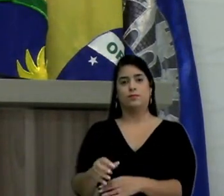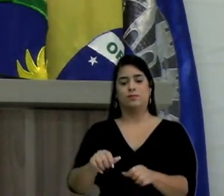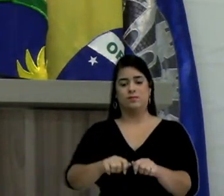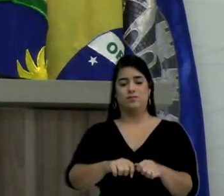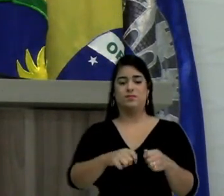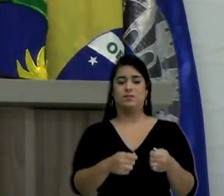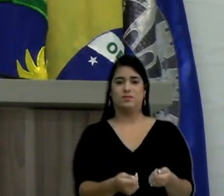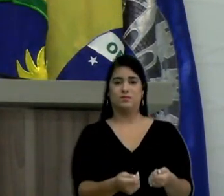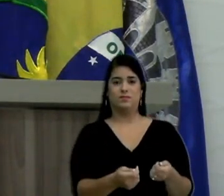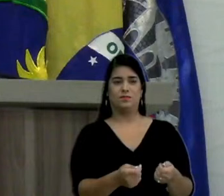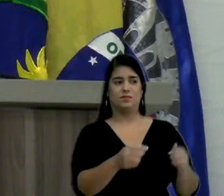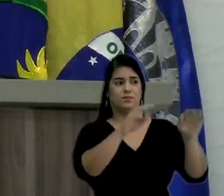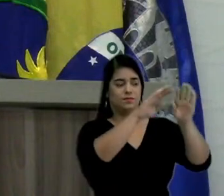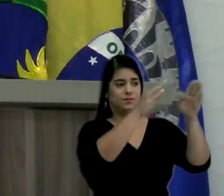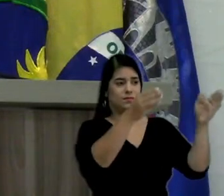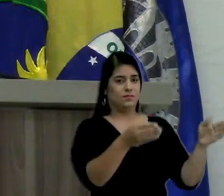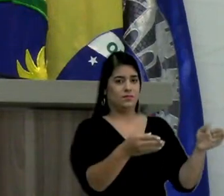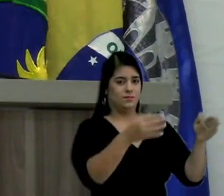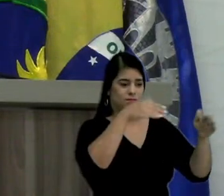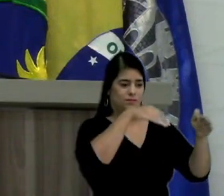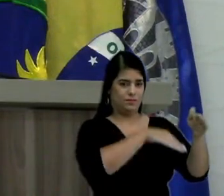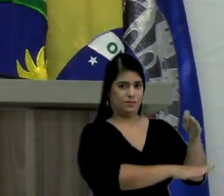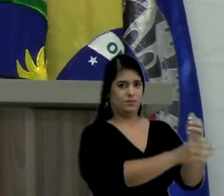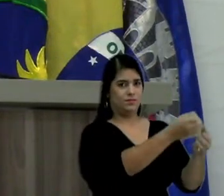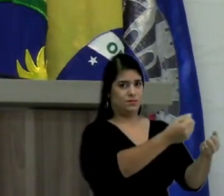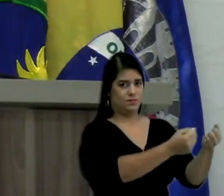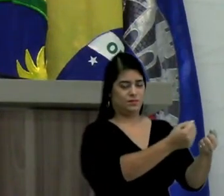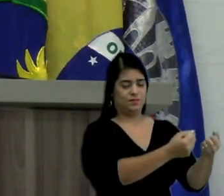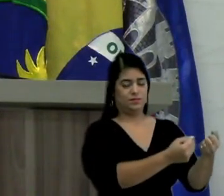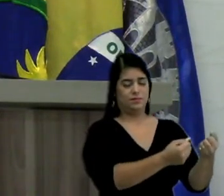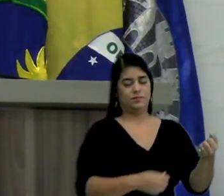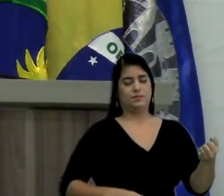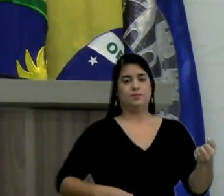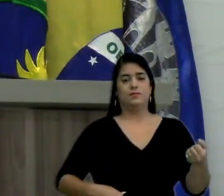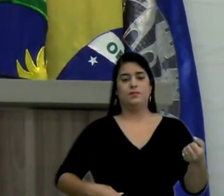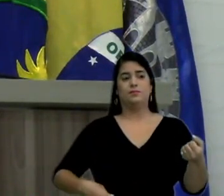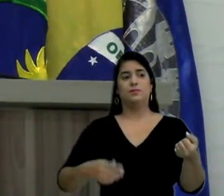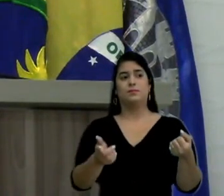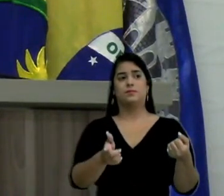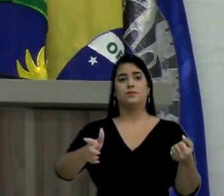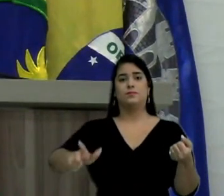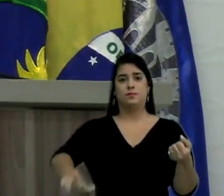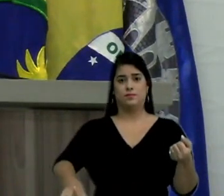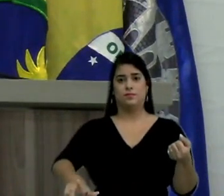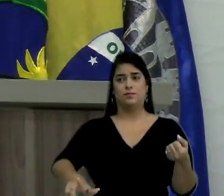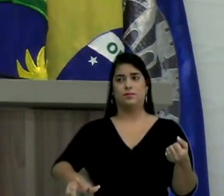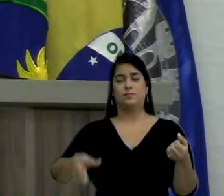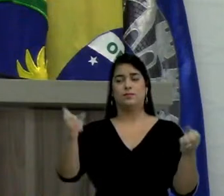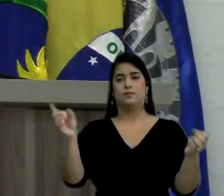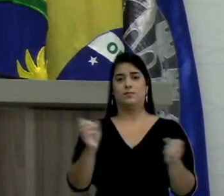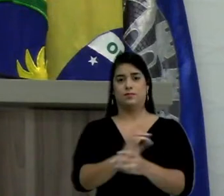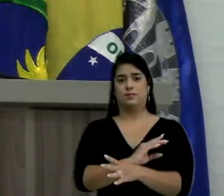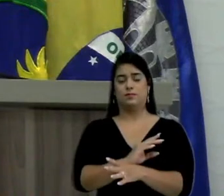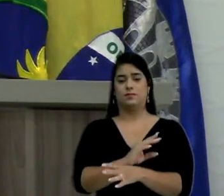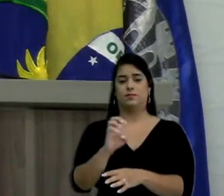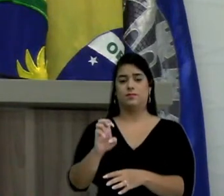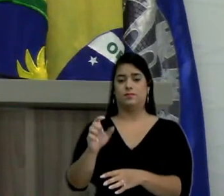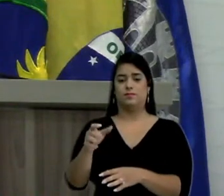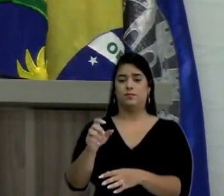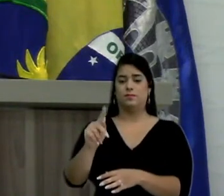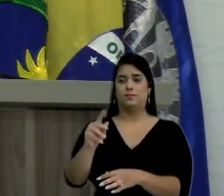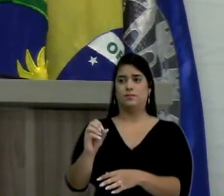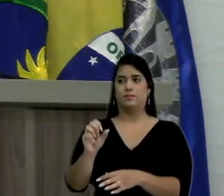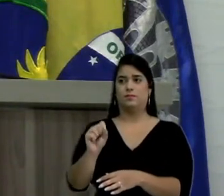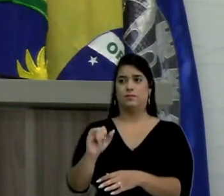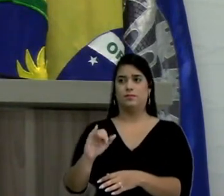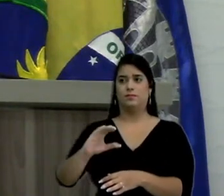garagem que esteve lá ontem e a outra está terminando ali a que vai ter a espol a festa da semana que vem tem que